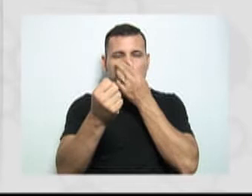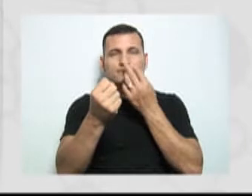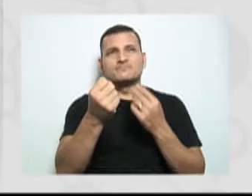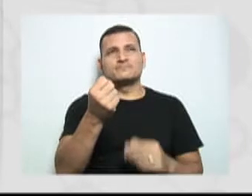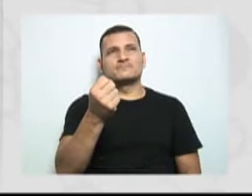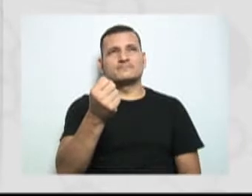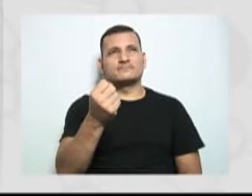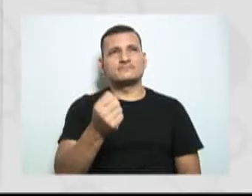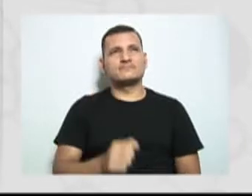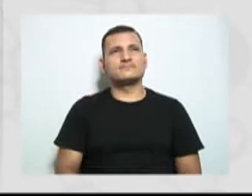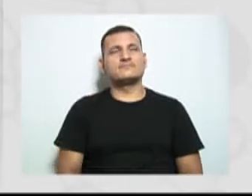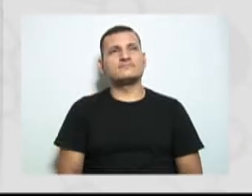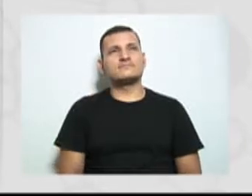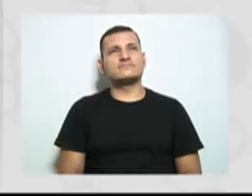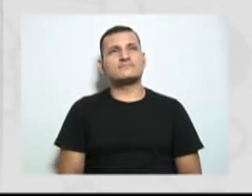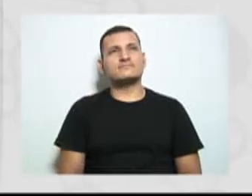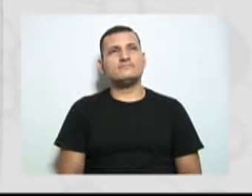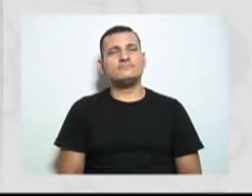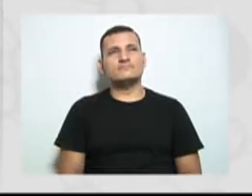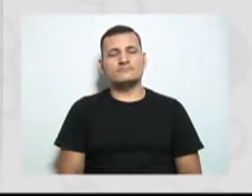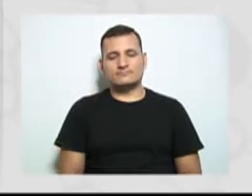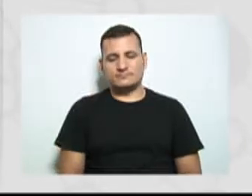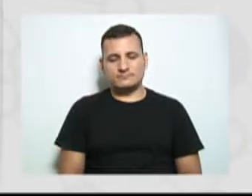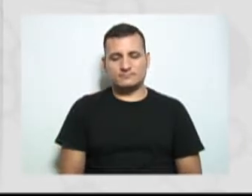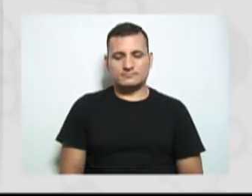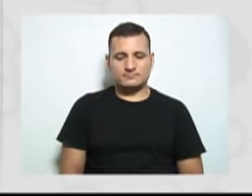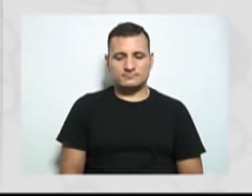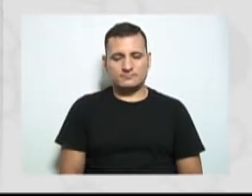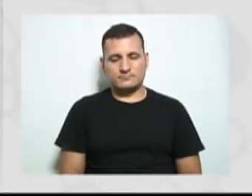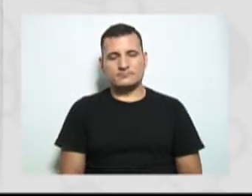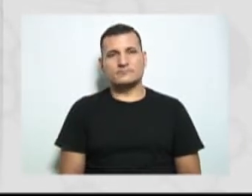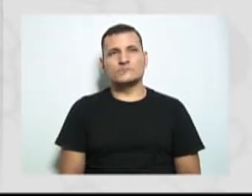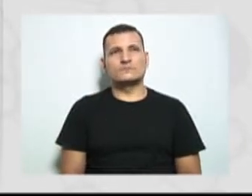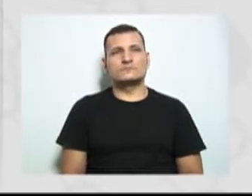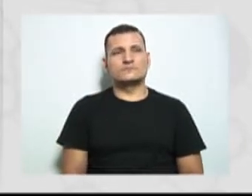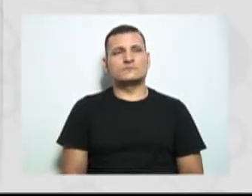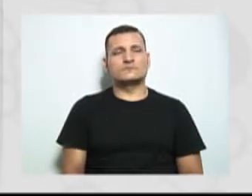do ponto de equilíbrio contábil de